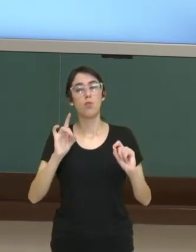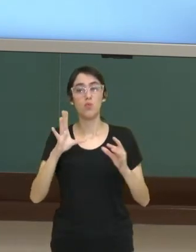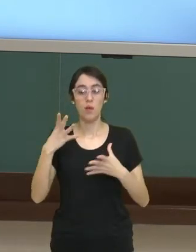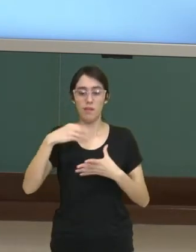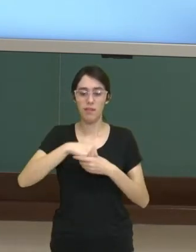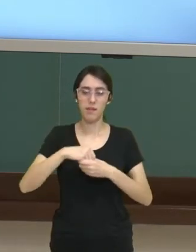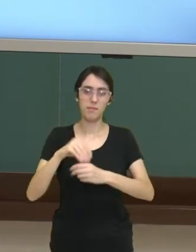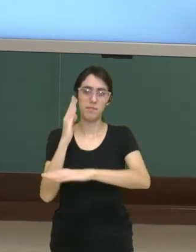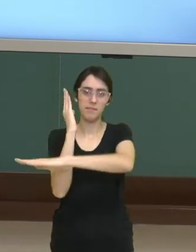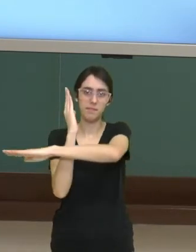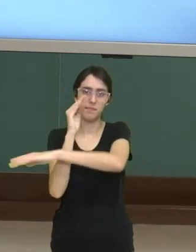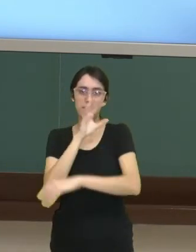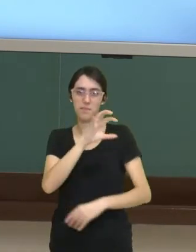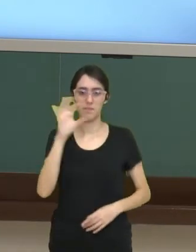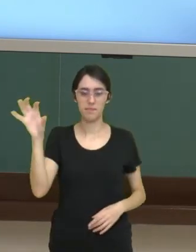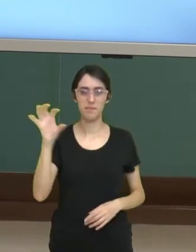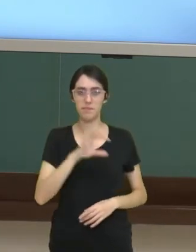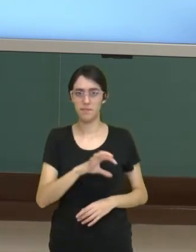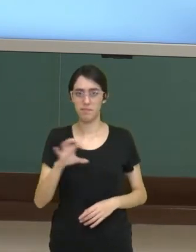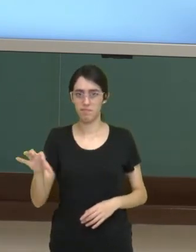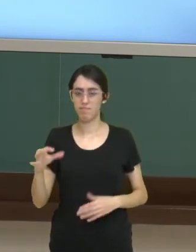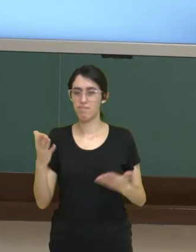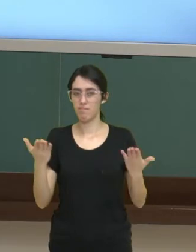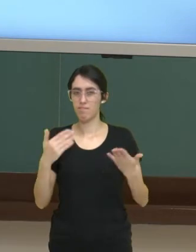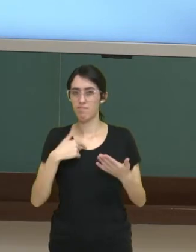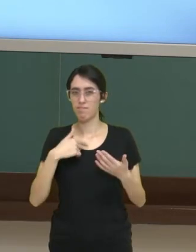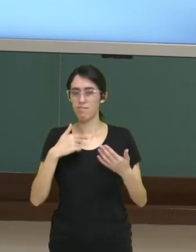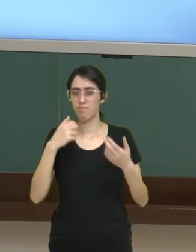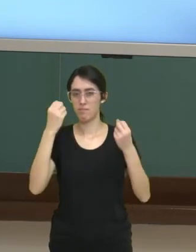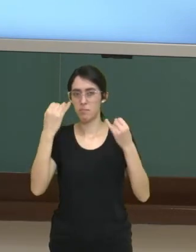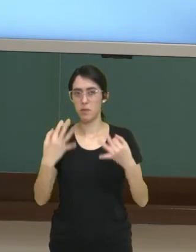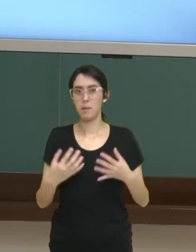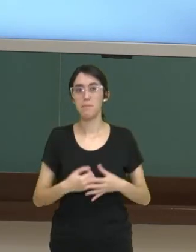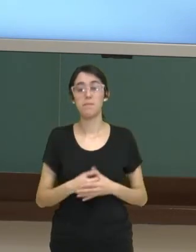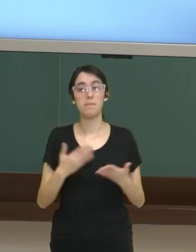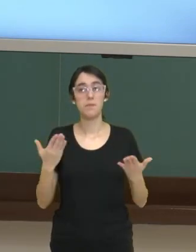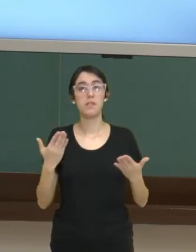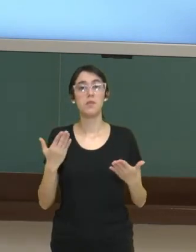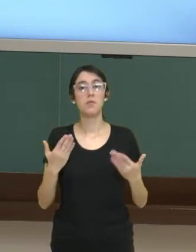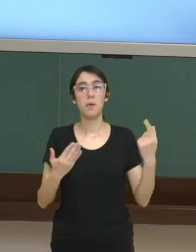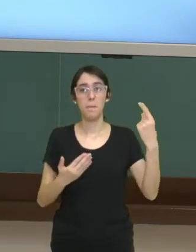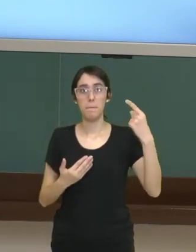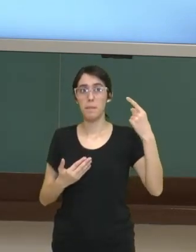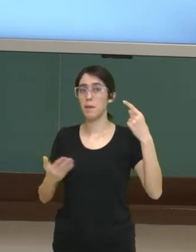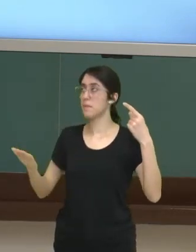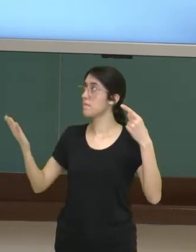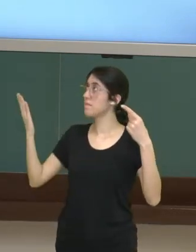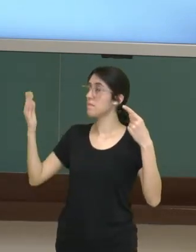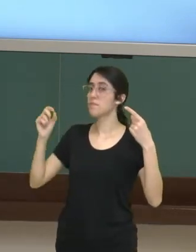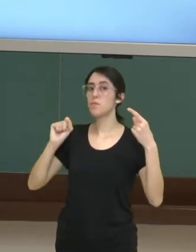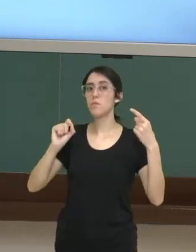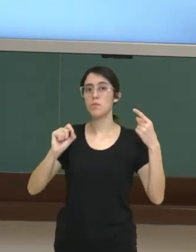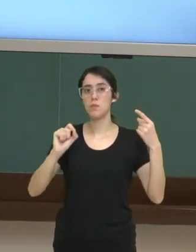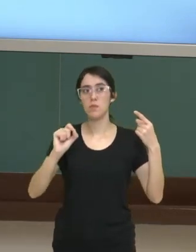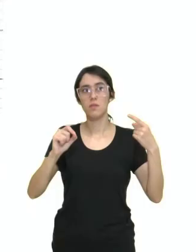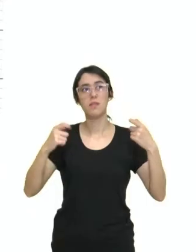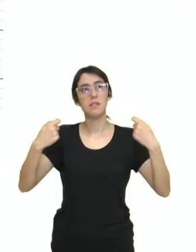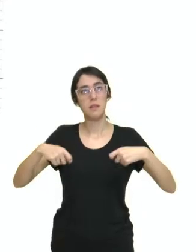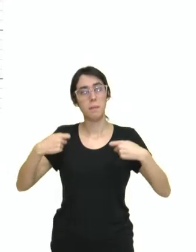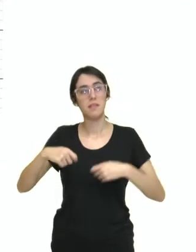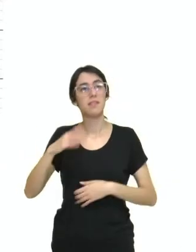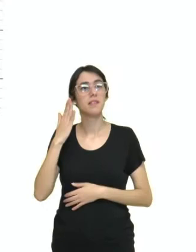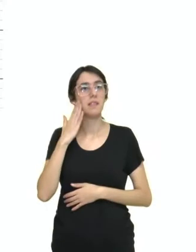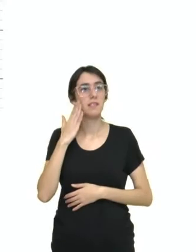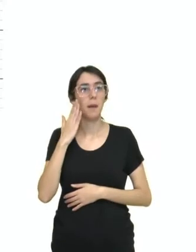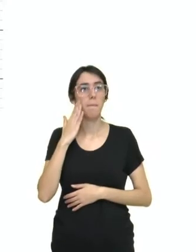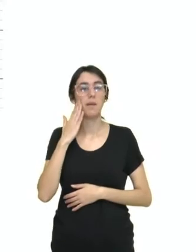plano cartesiano, que é exatamente o que a gente vai necessitar. Então, portanto, a primeira alternativa, nós precisamos saber apenas